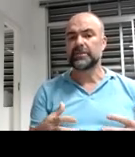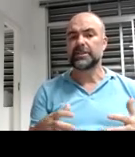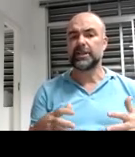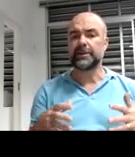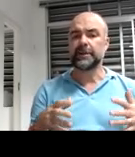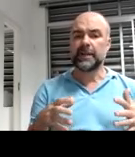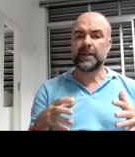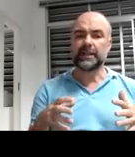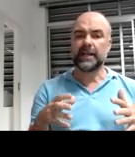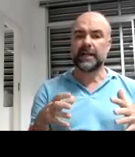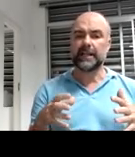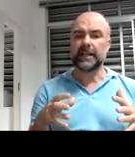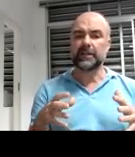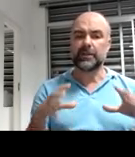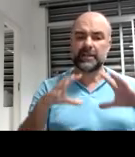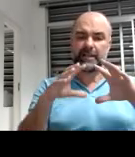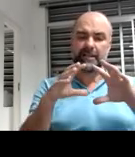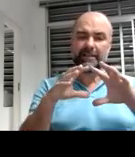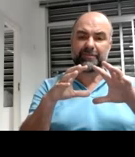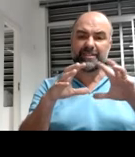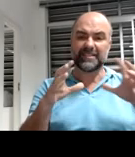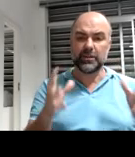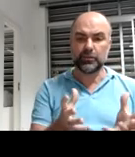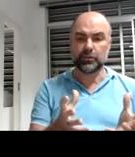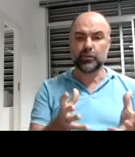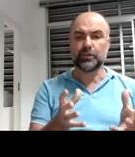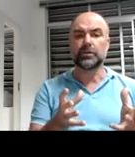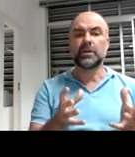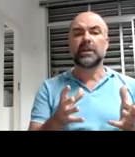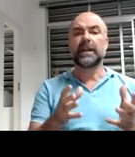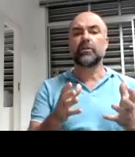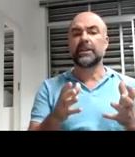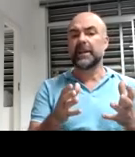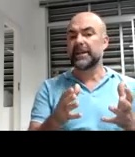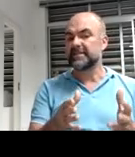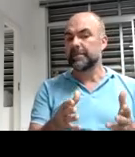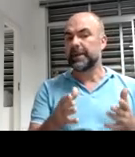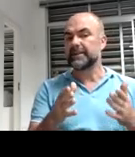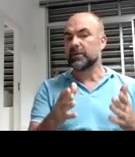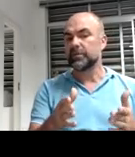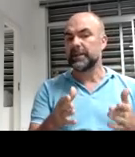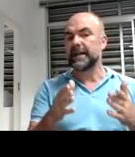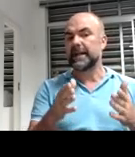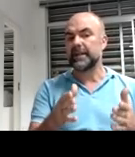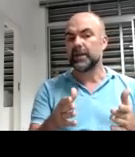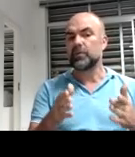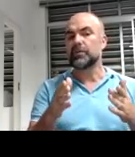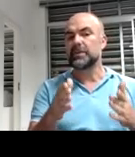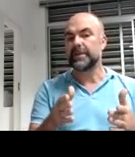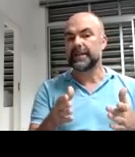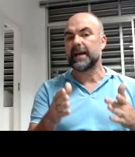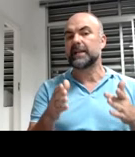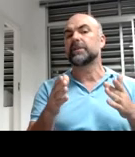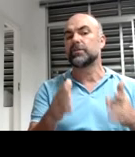do ecossistema, ele está dentro dessa visão do todo, né? Onde tem as empresas, comunidade,